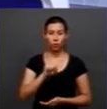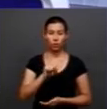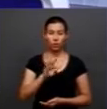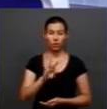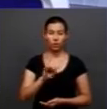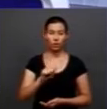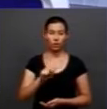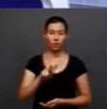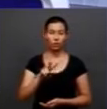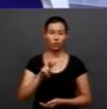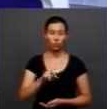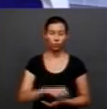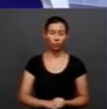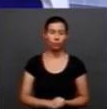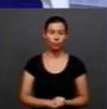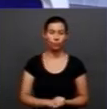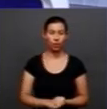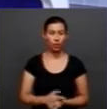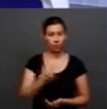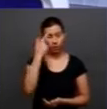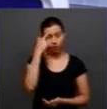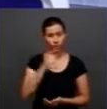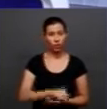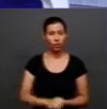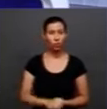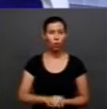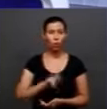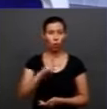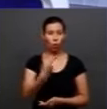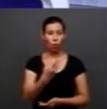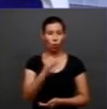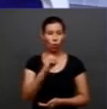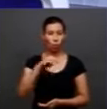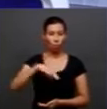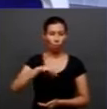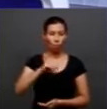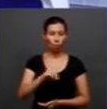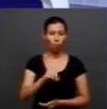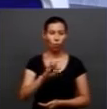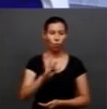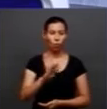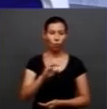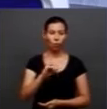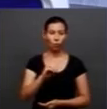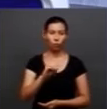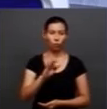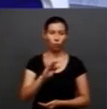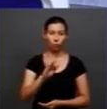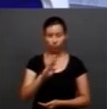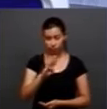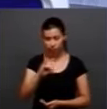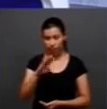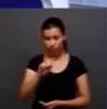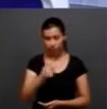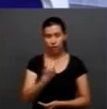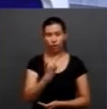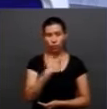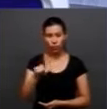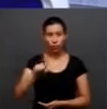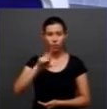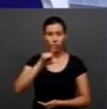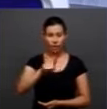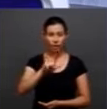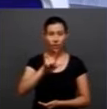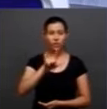Gustavo, homofobia e LGBTfobia, é a coisa? Olha, essa é uma discussão que a gente tem enfrentado